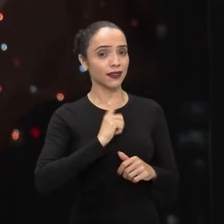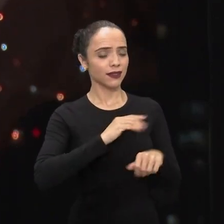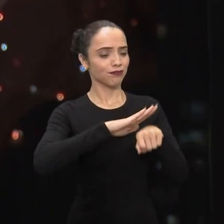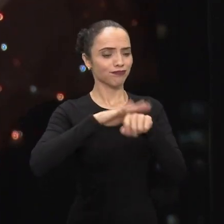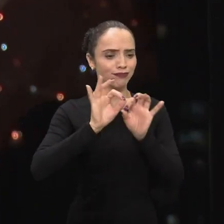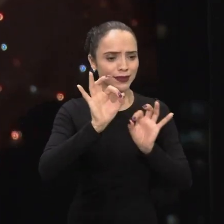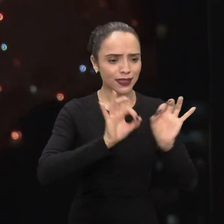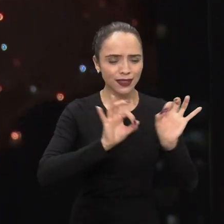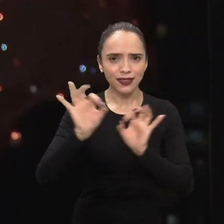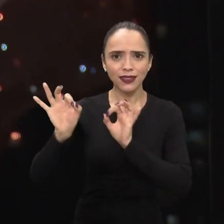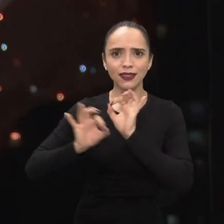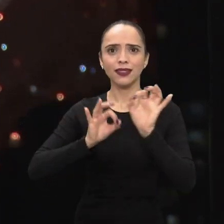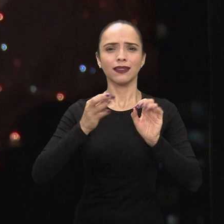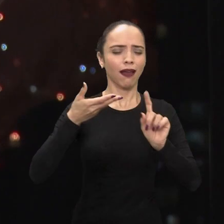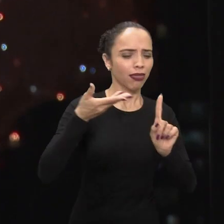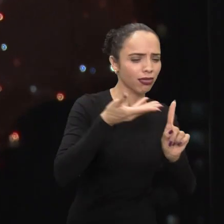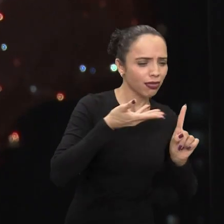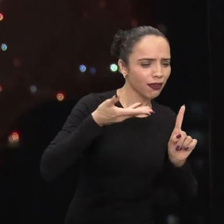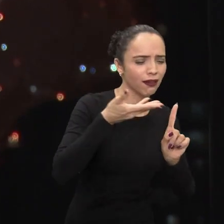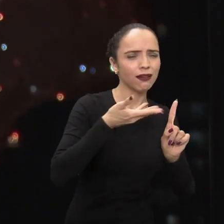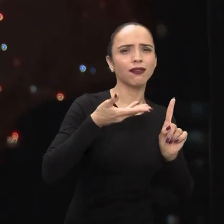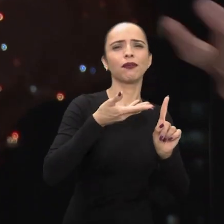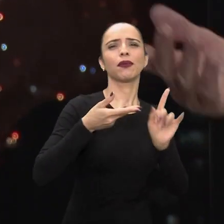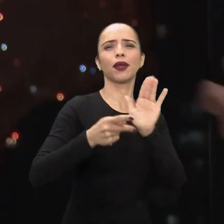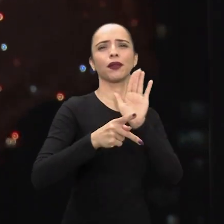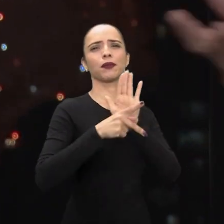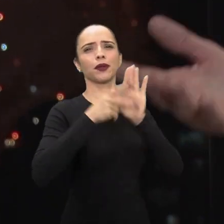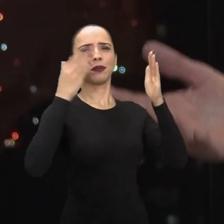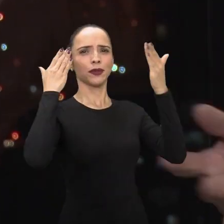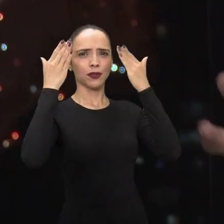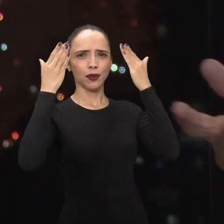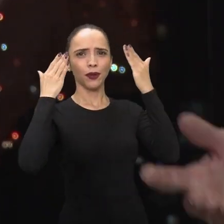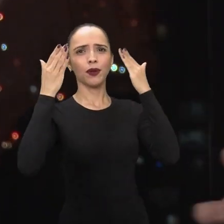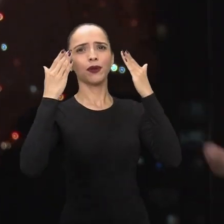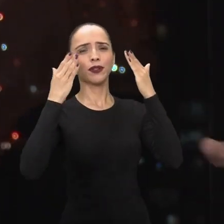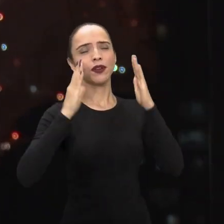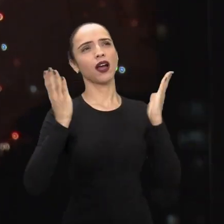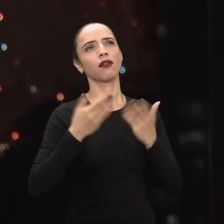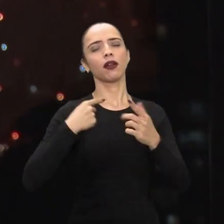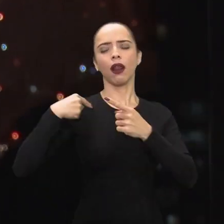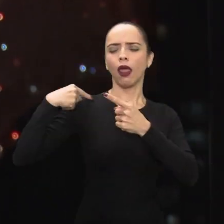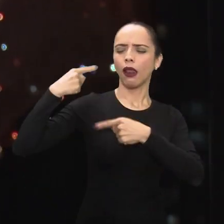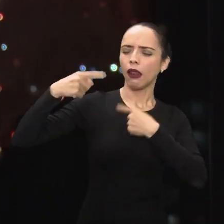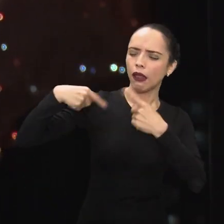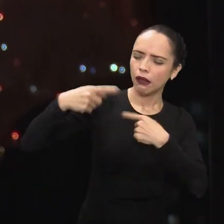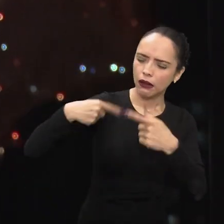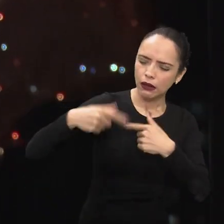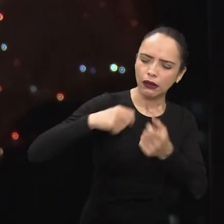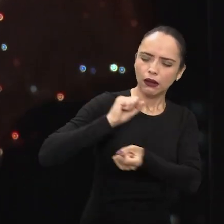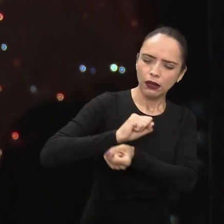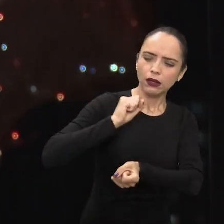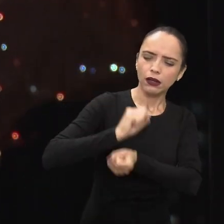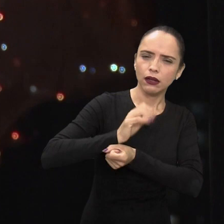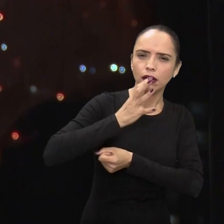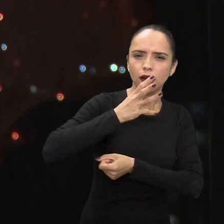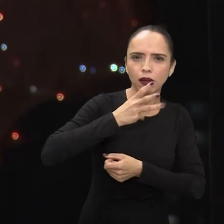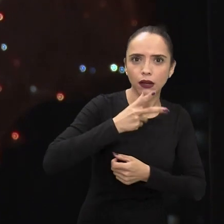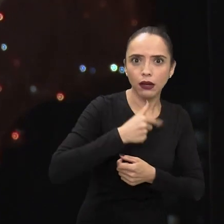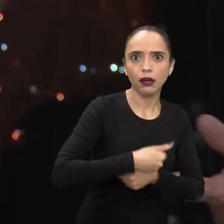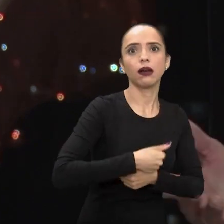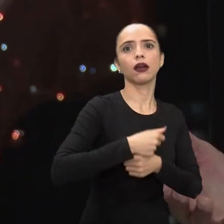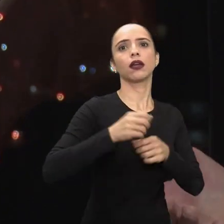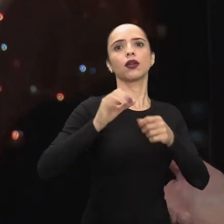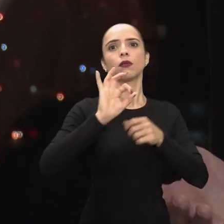atendimento psicológico né e não só deixar depois ir para um hospital né porque adoeceu ao ponto de